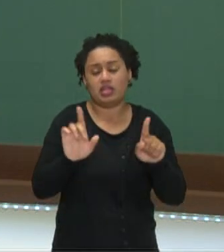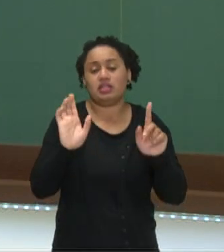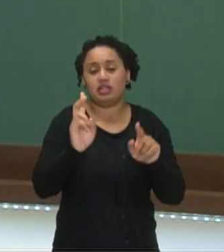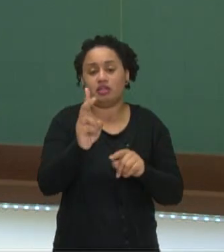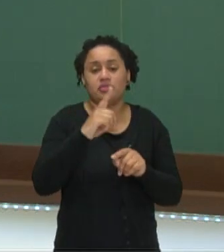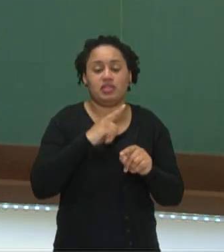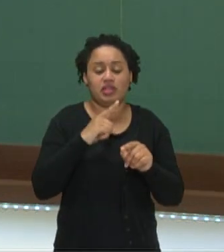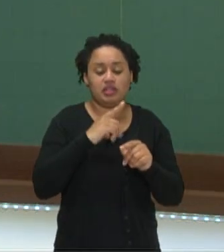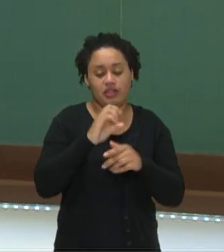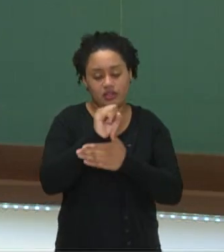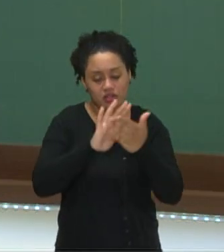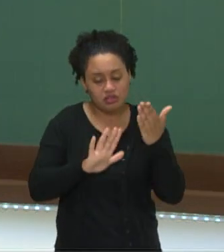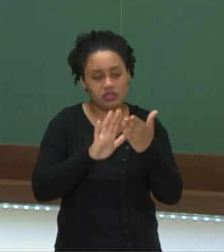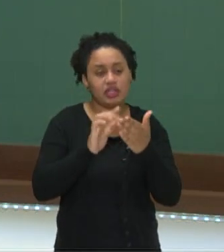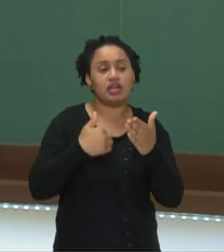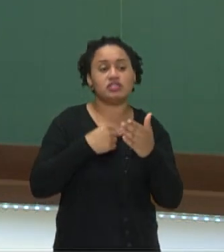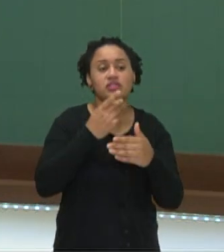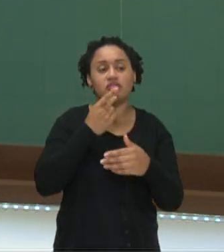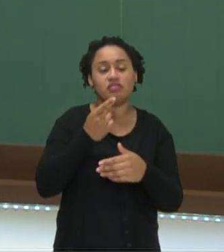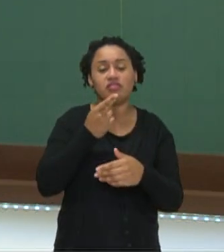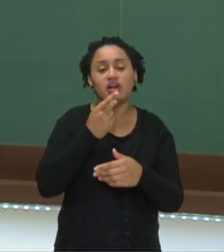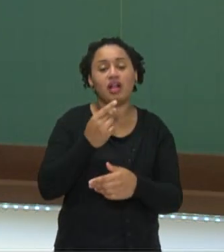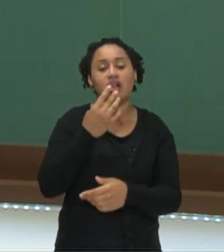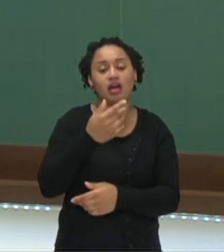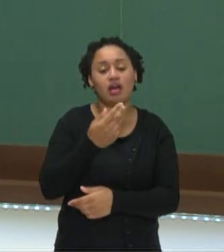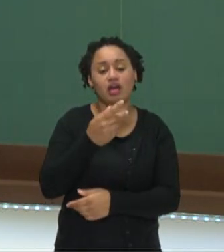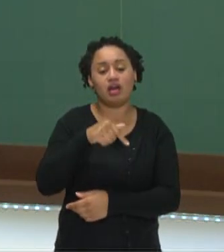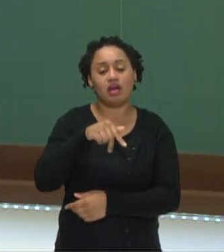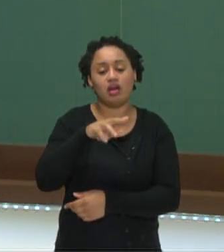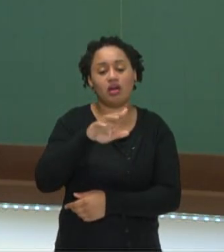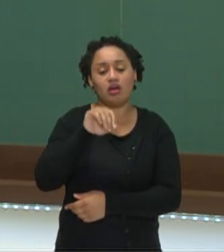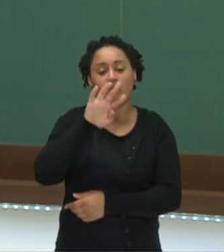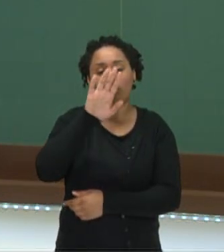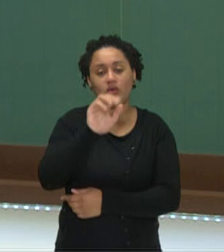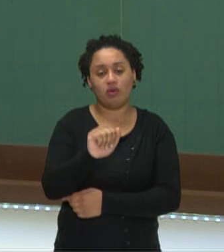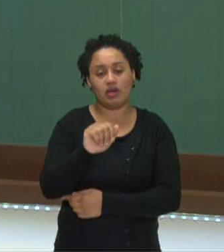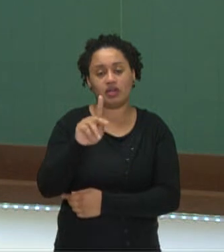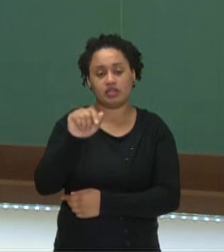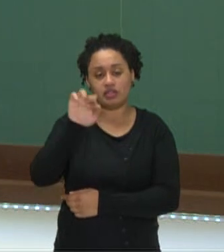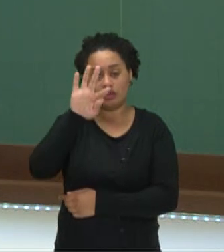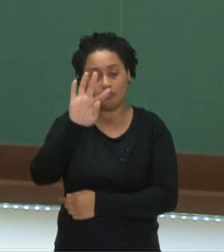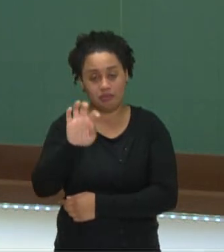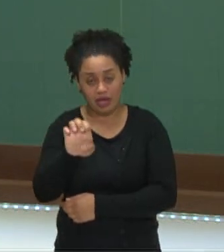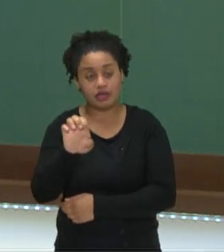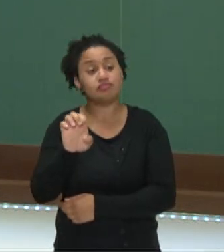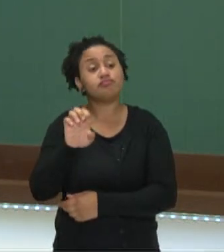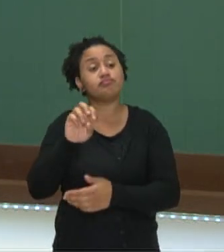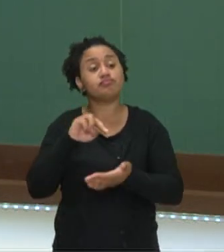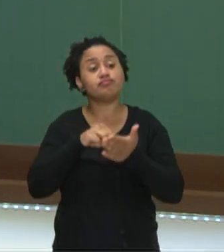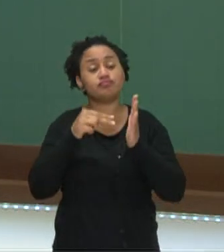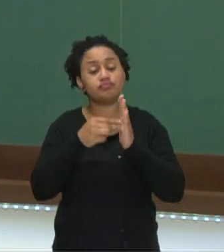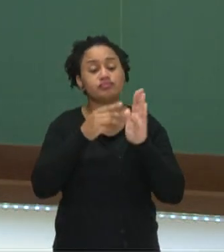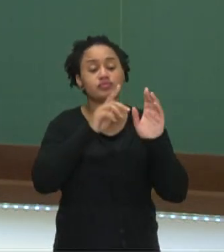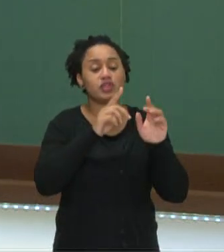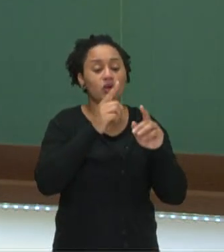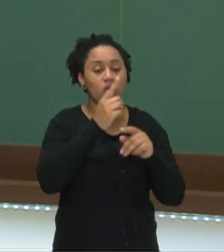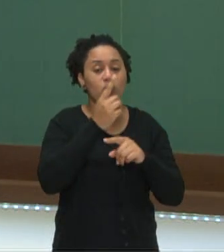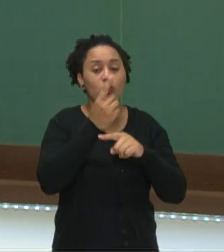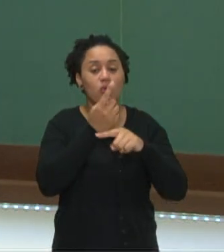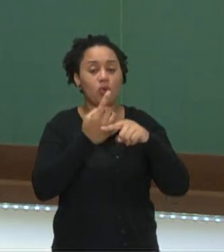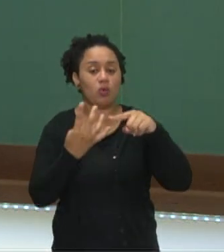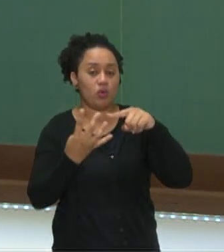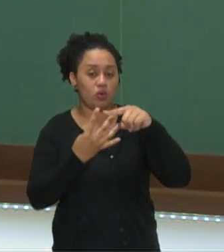problema falar para você, pegue a quarta parte ou use a quarta parte, você está falando da fração